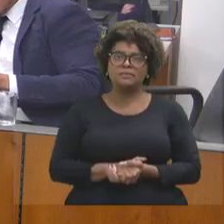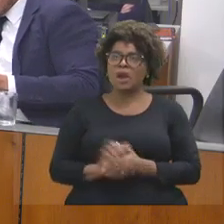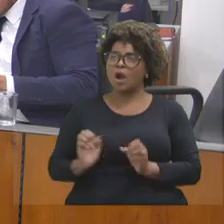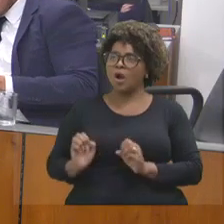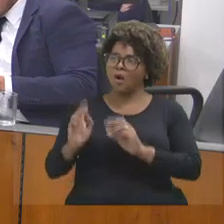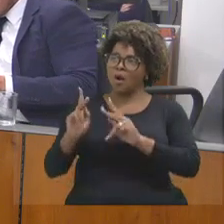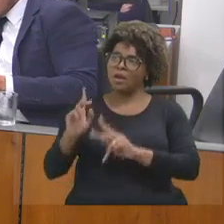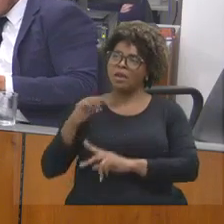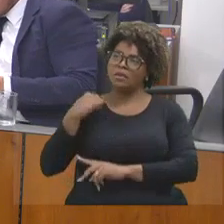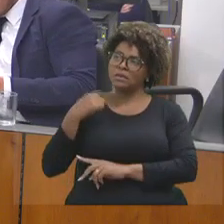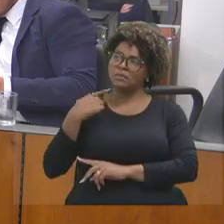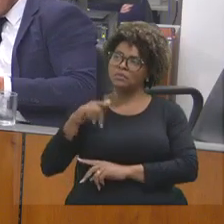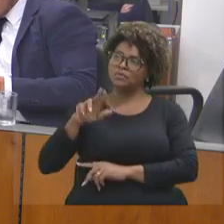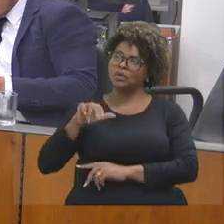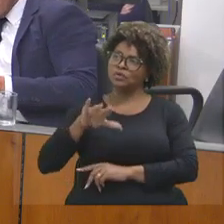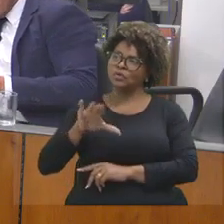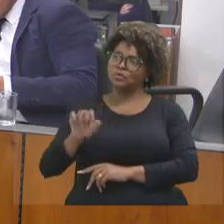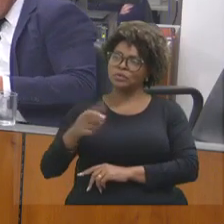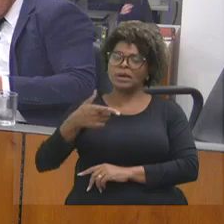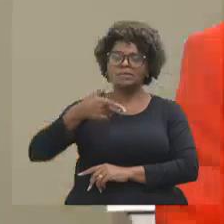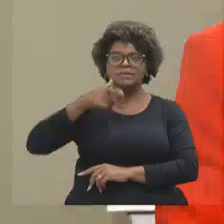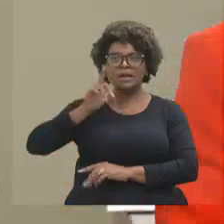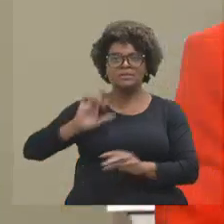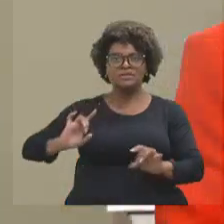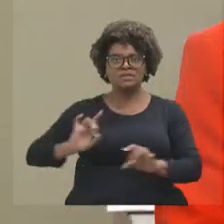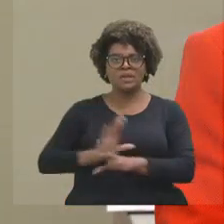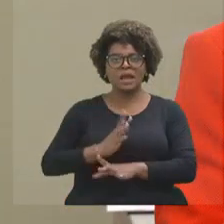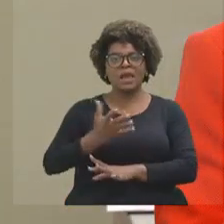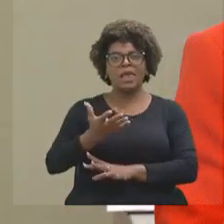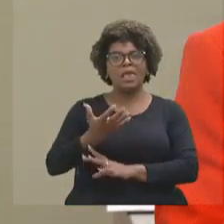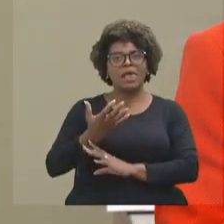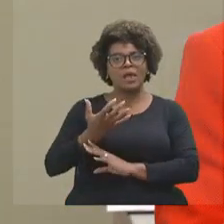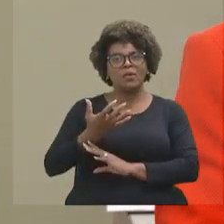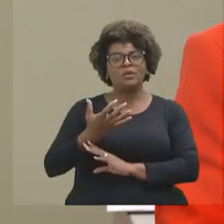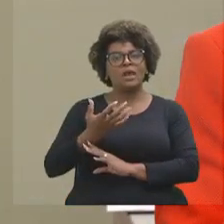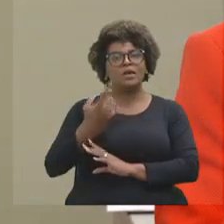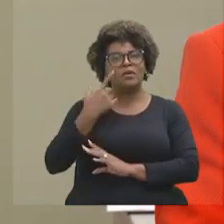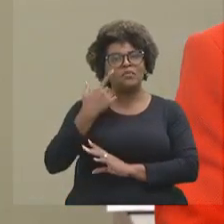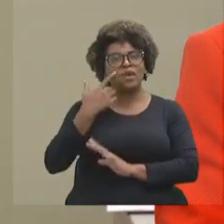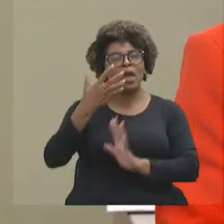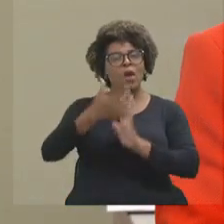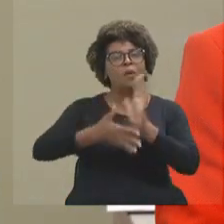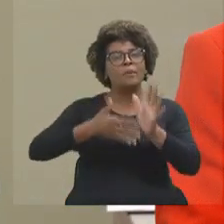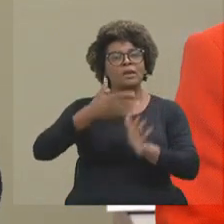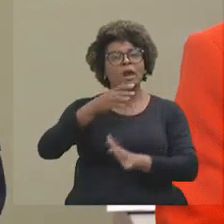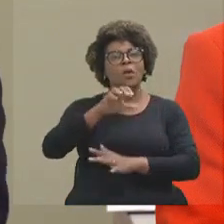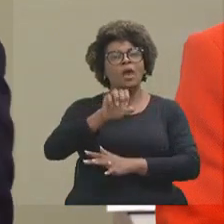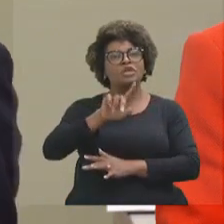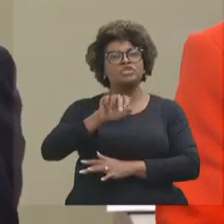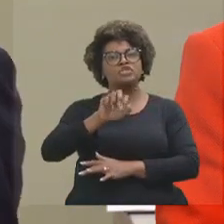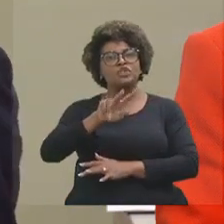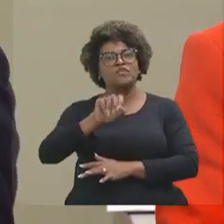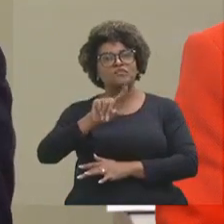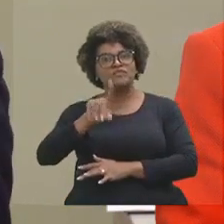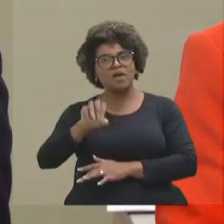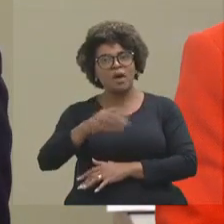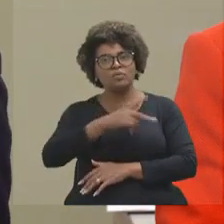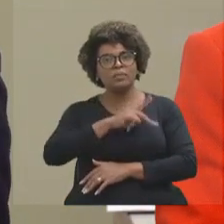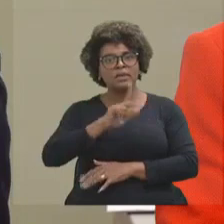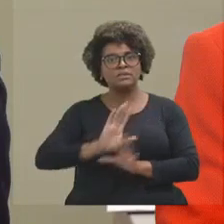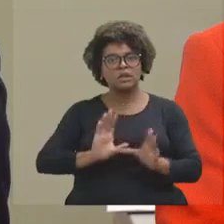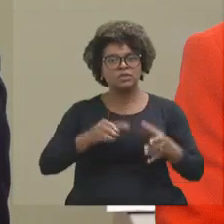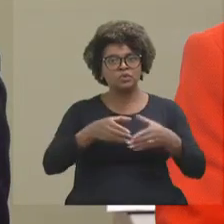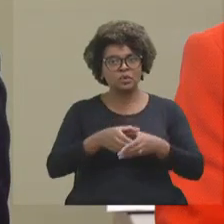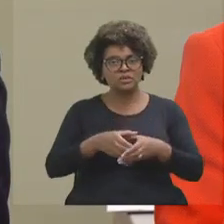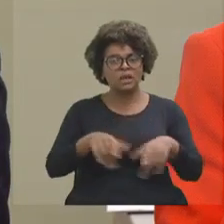antes da reunião se encerrar ouvir também a opinião do Edvaldo que é presidente do o Eduardo o